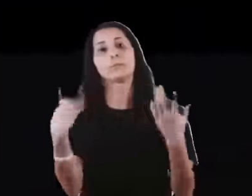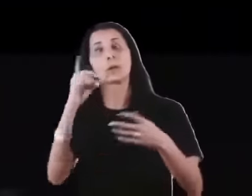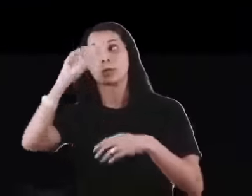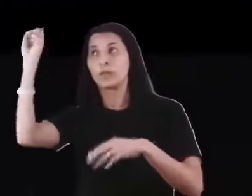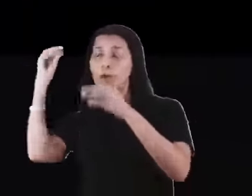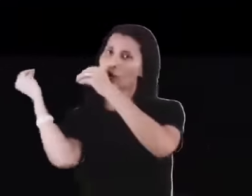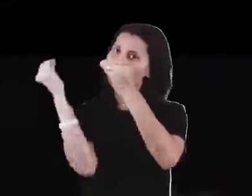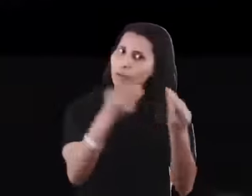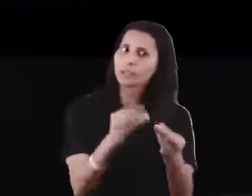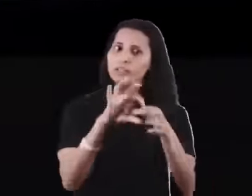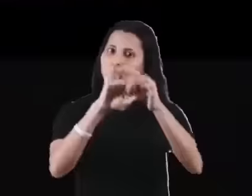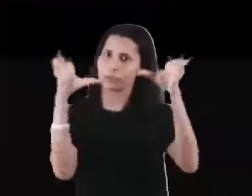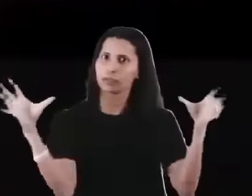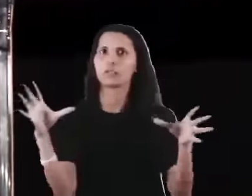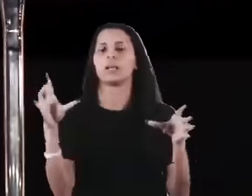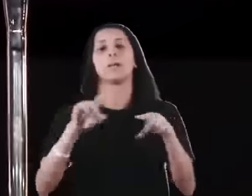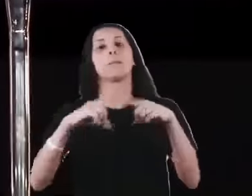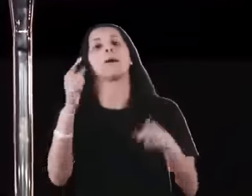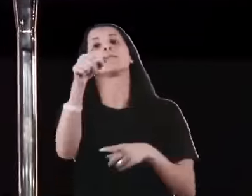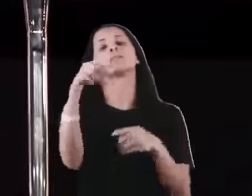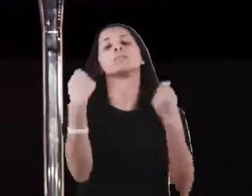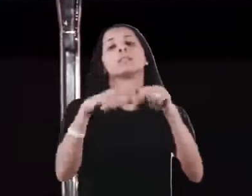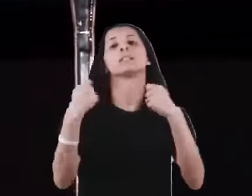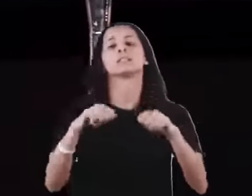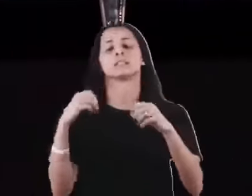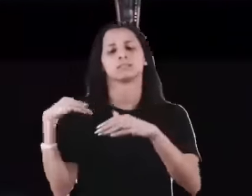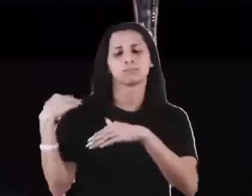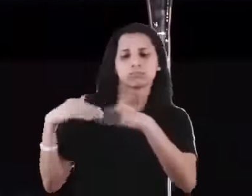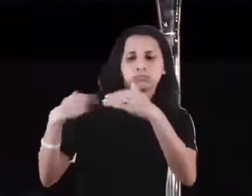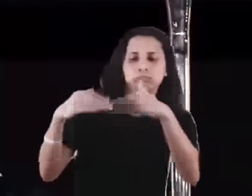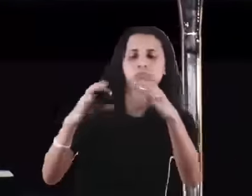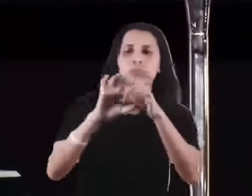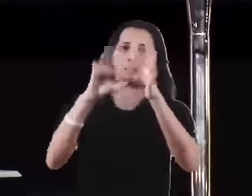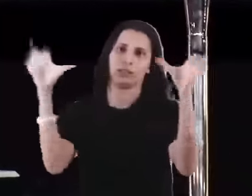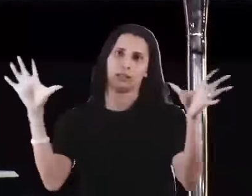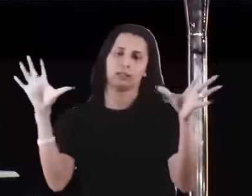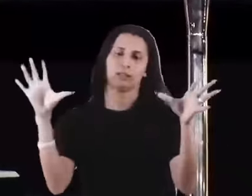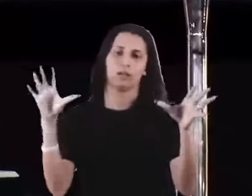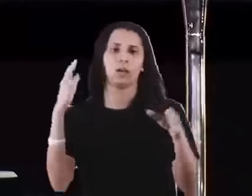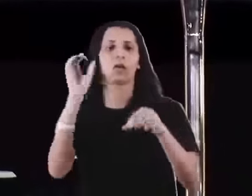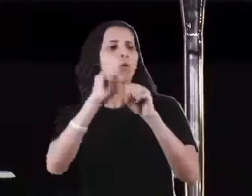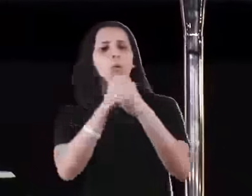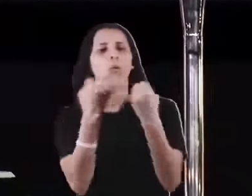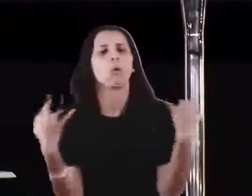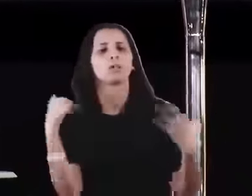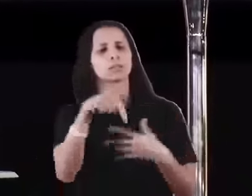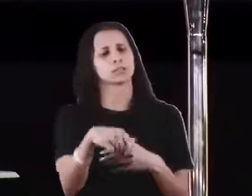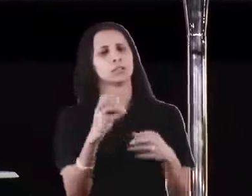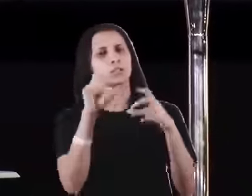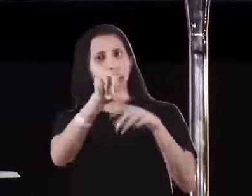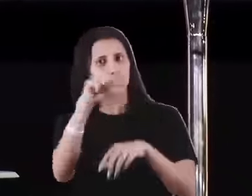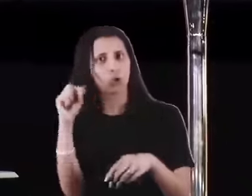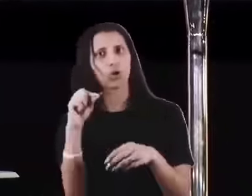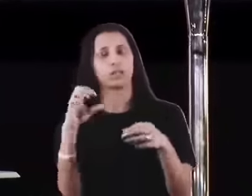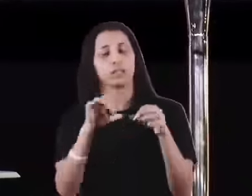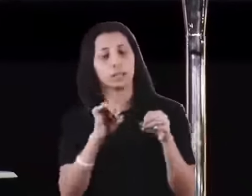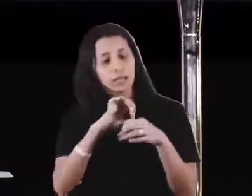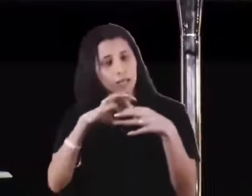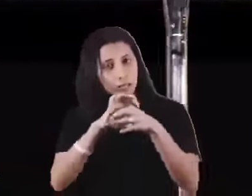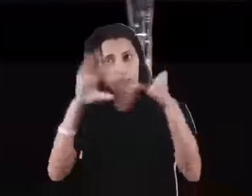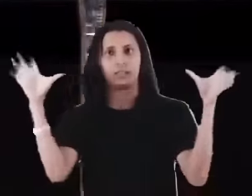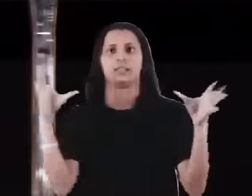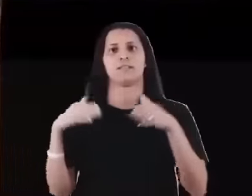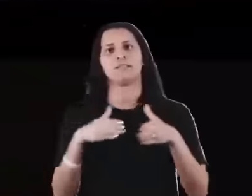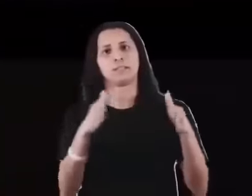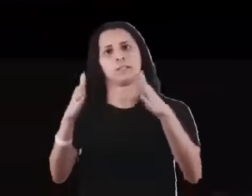liberdade mas você precisa escolher andar em liberdade quantas vão escolher andar em liberdade aqui e quantas horas pode